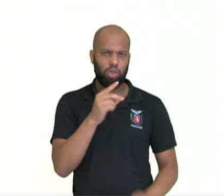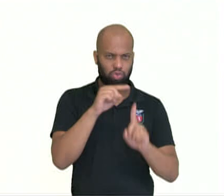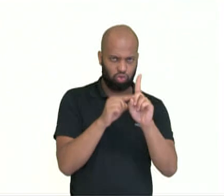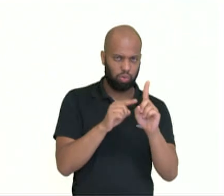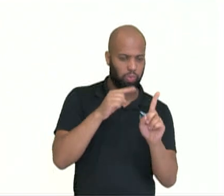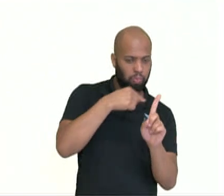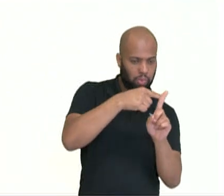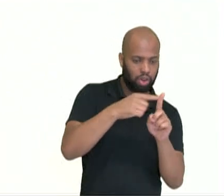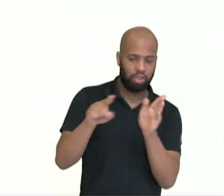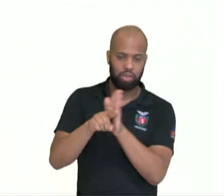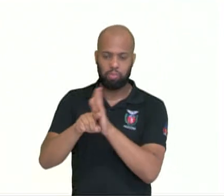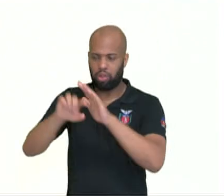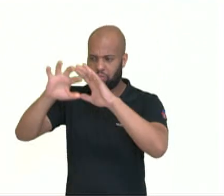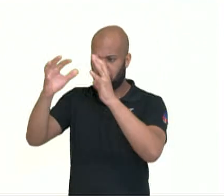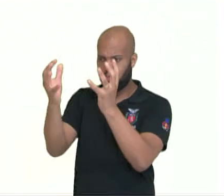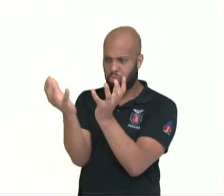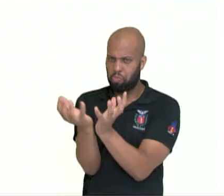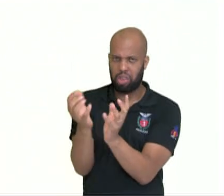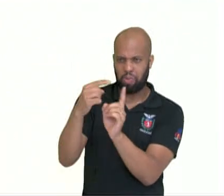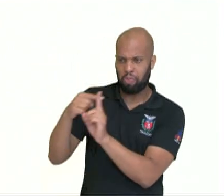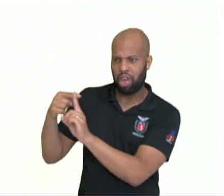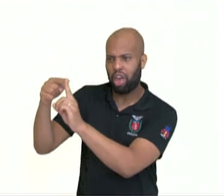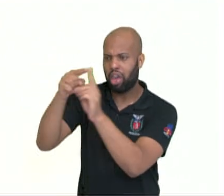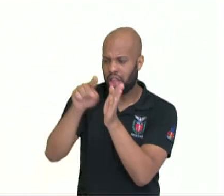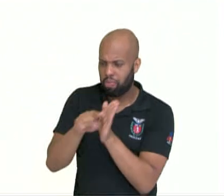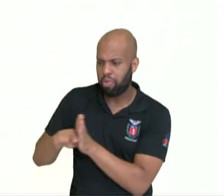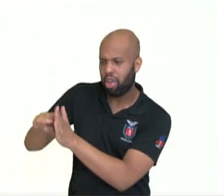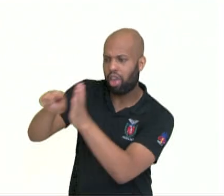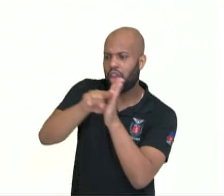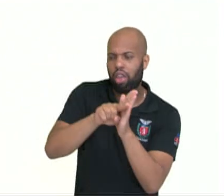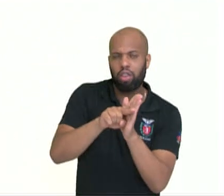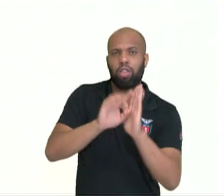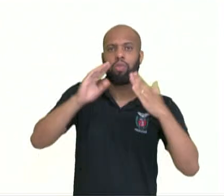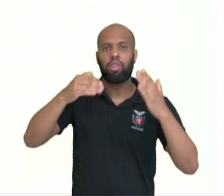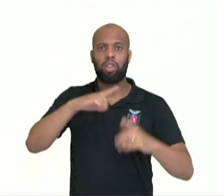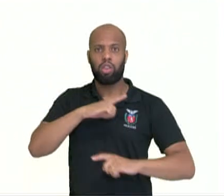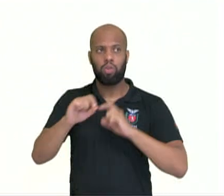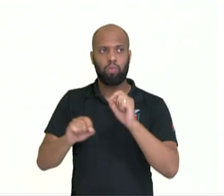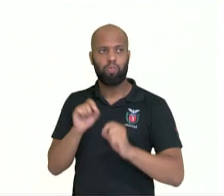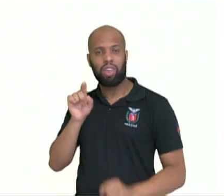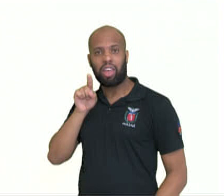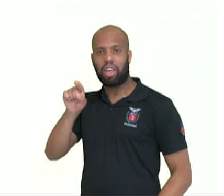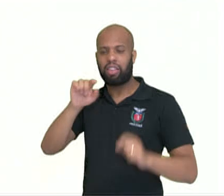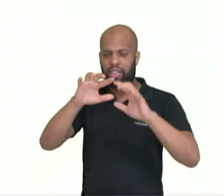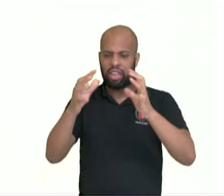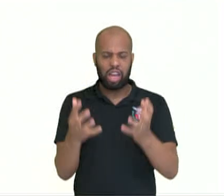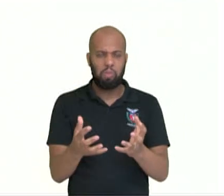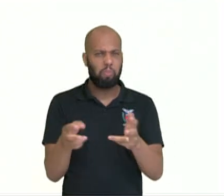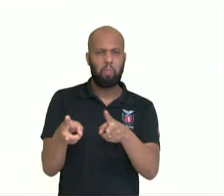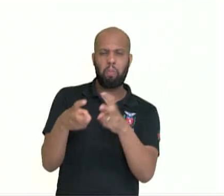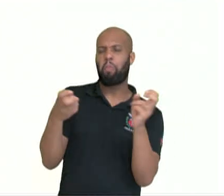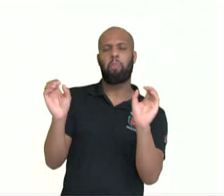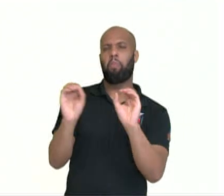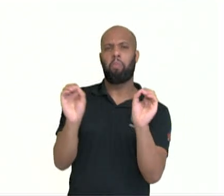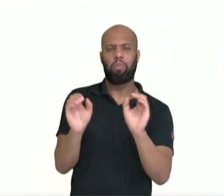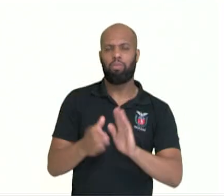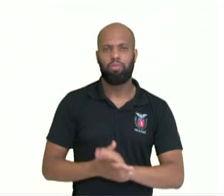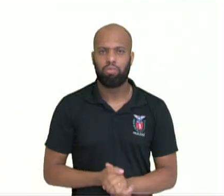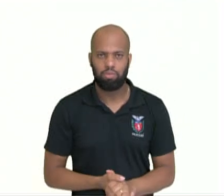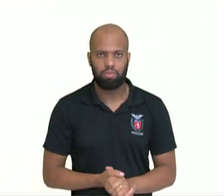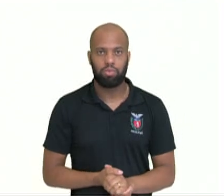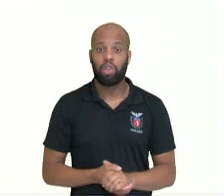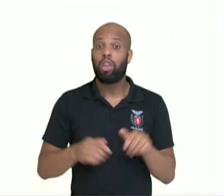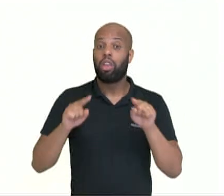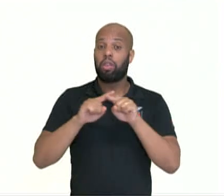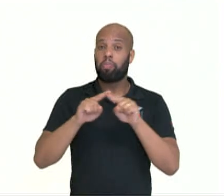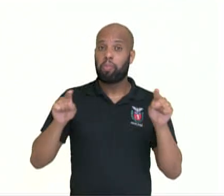superfície. Isto faz o campo elétrico total ficar menos evidente ou nulo, ok?